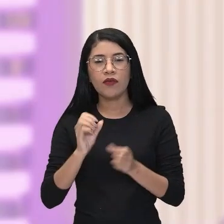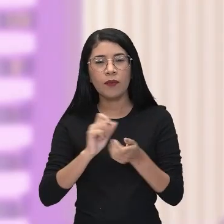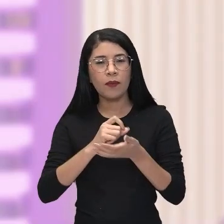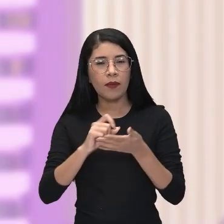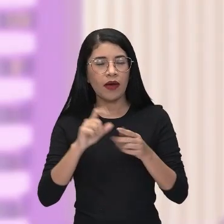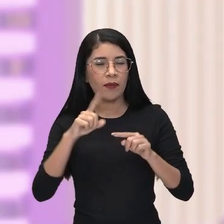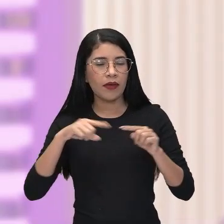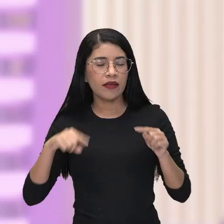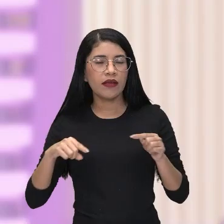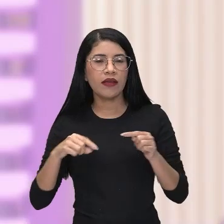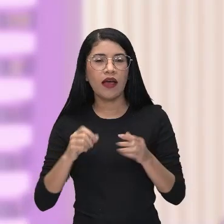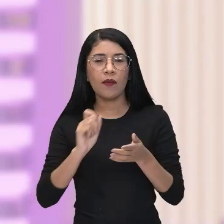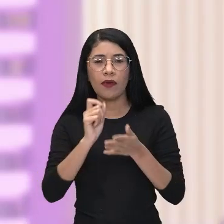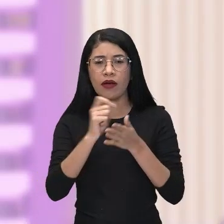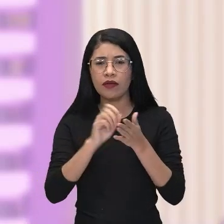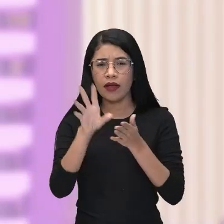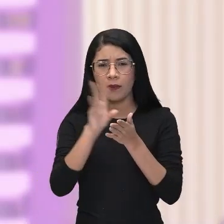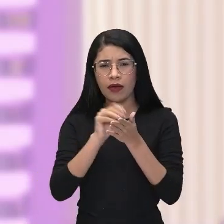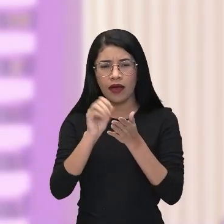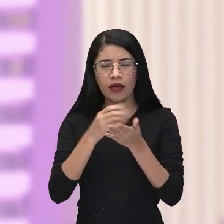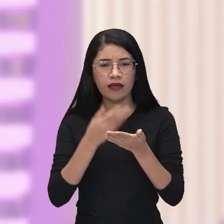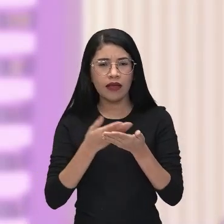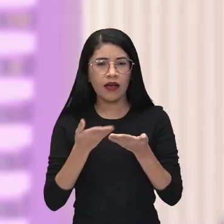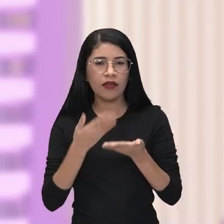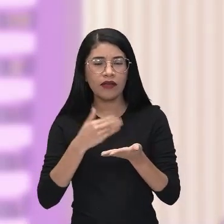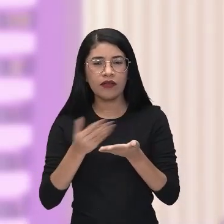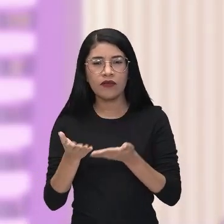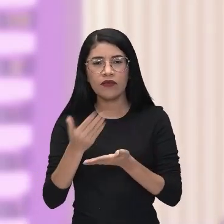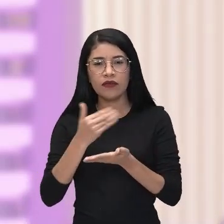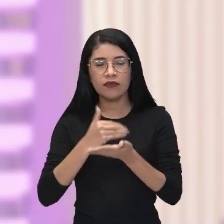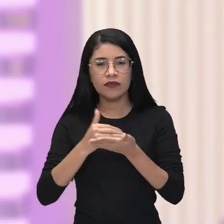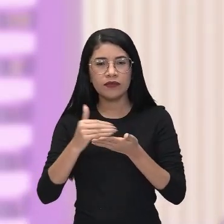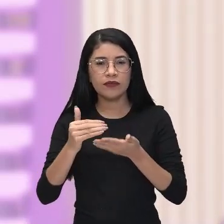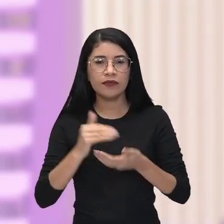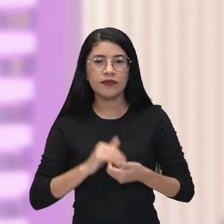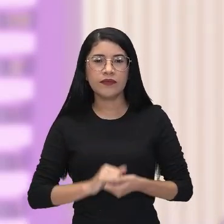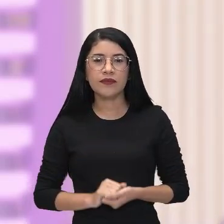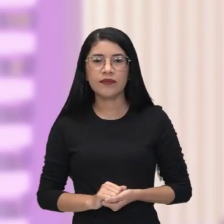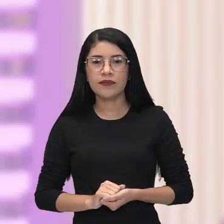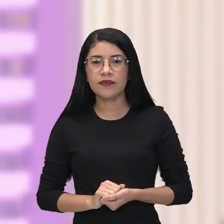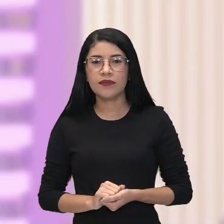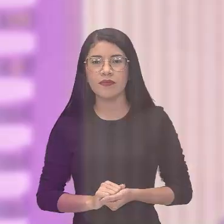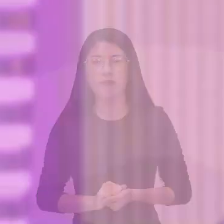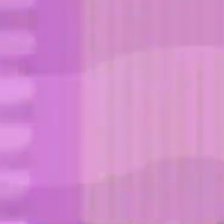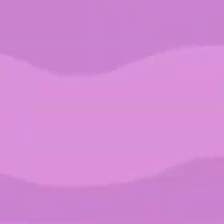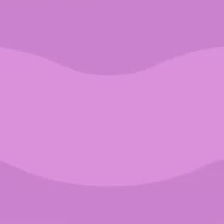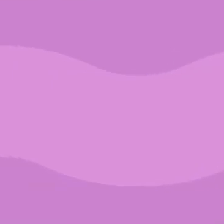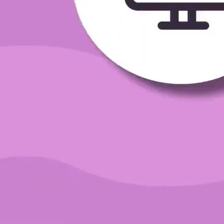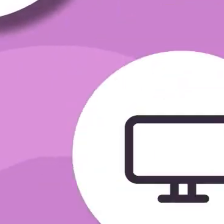seu material, anote tudo da nossa aula e, sem mais delongas, vamos à nossa aula.